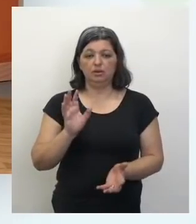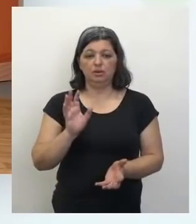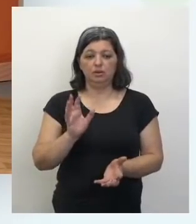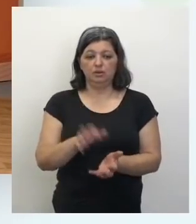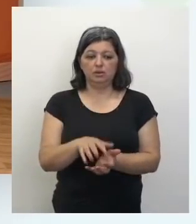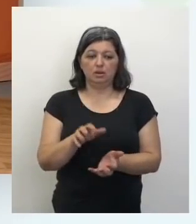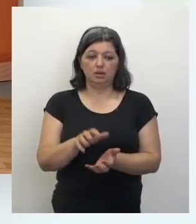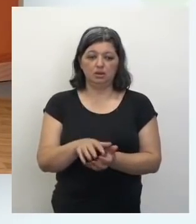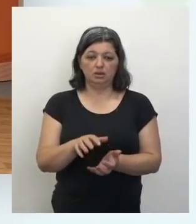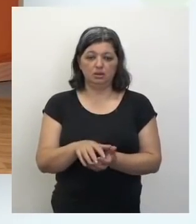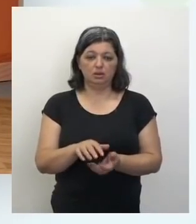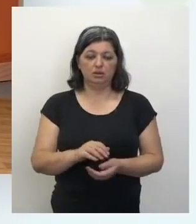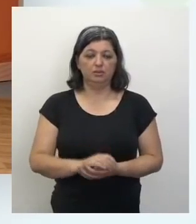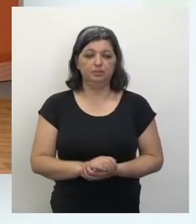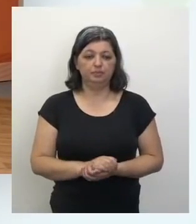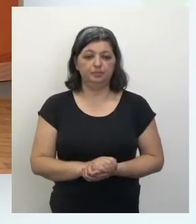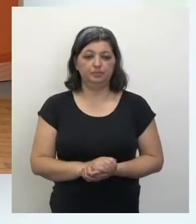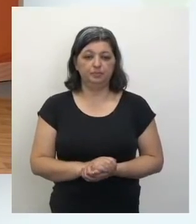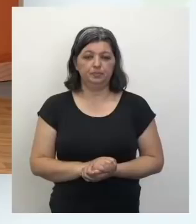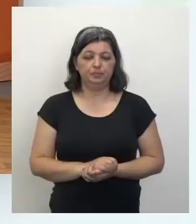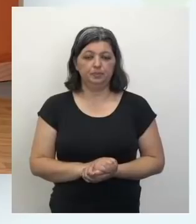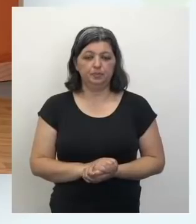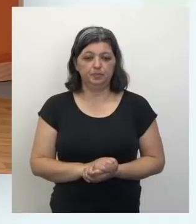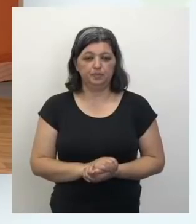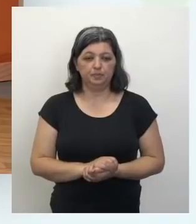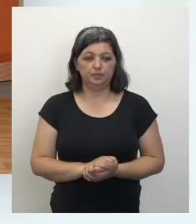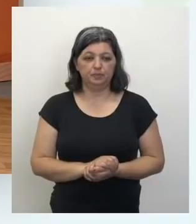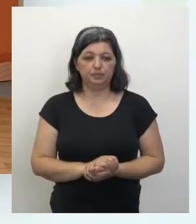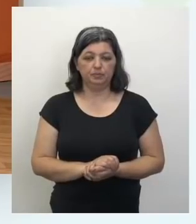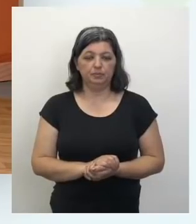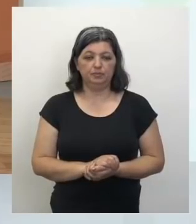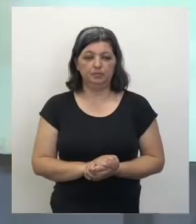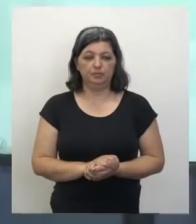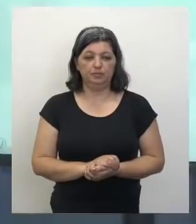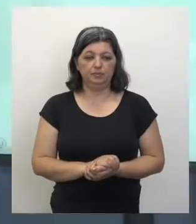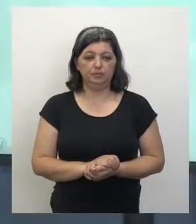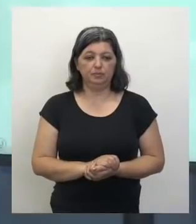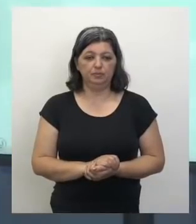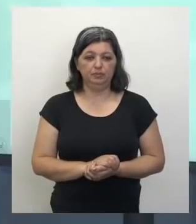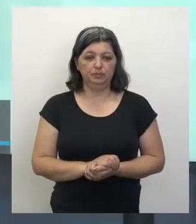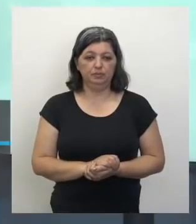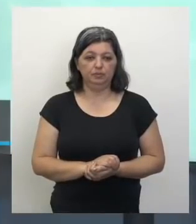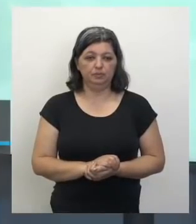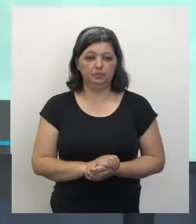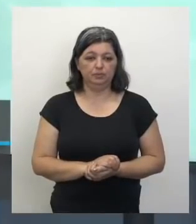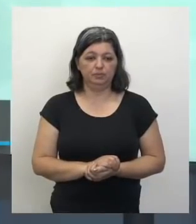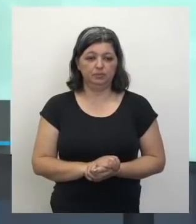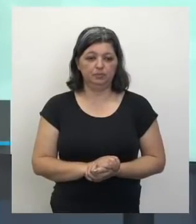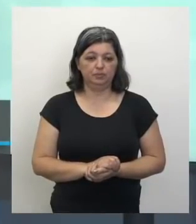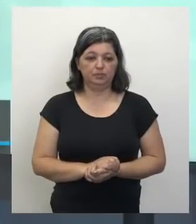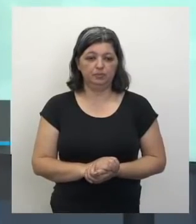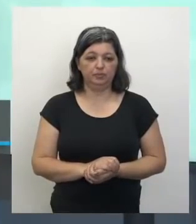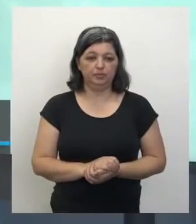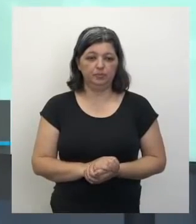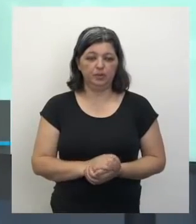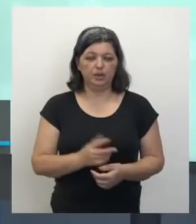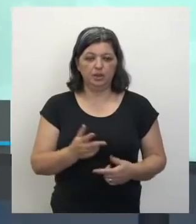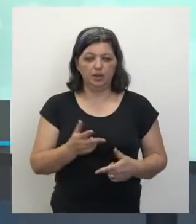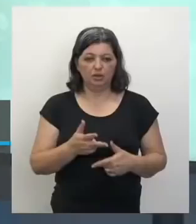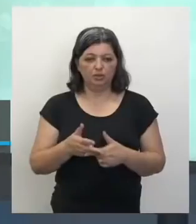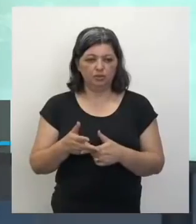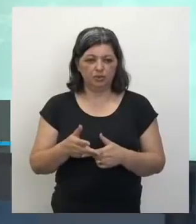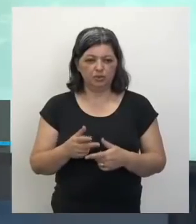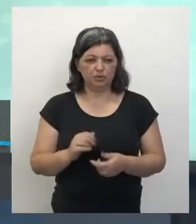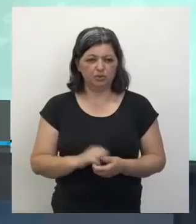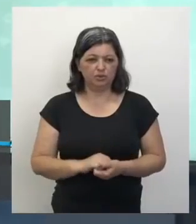parceira da TV Brasil, lá no Ceará, Grande Ceará. Vamos ouvir, então, a pergunta. Bom, esse vídeo ainda, a gente tem acho que